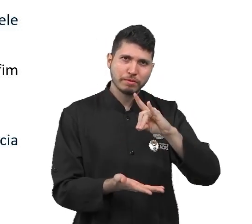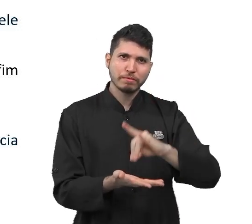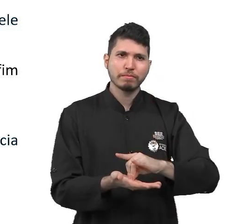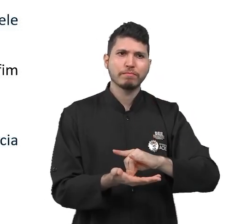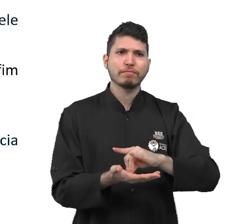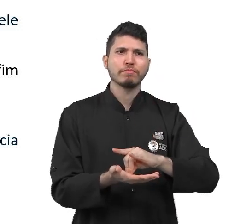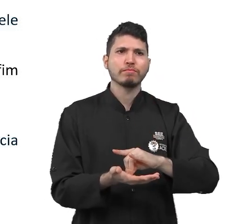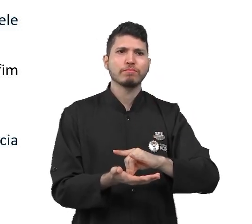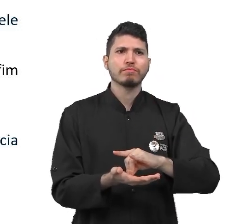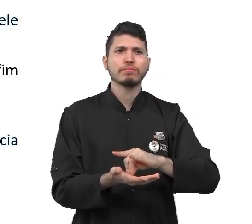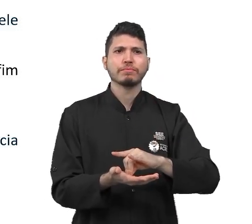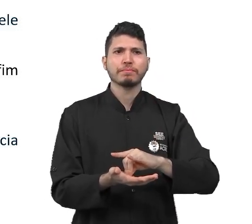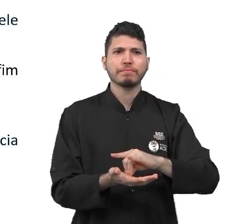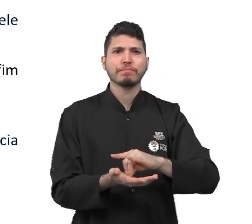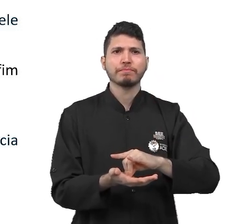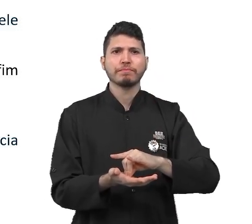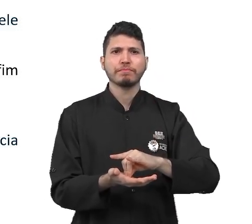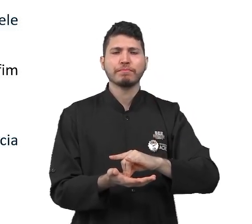argumentação.